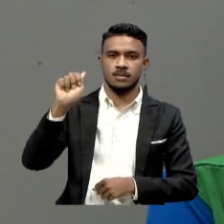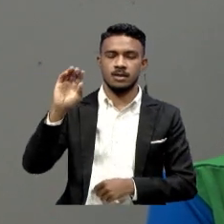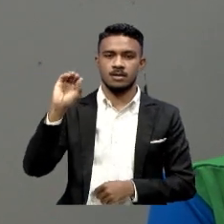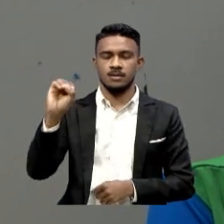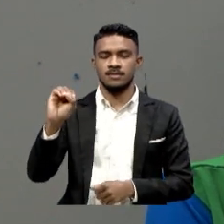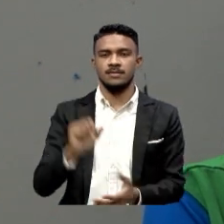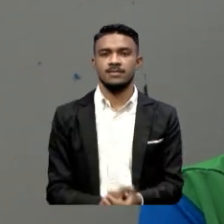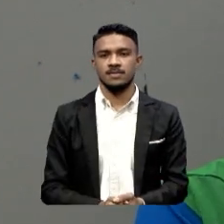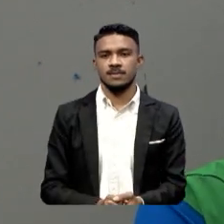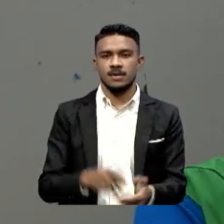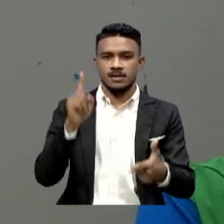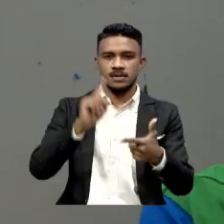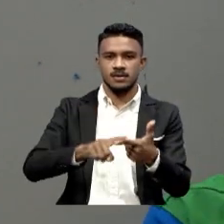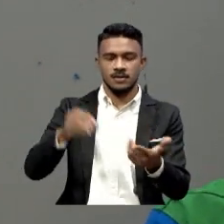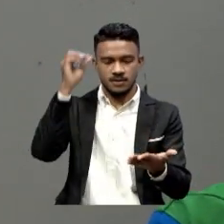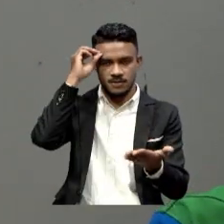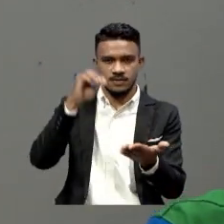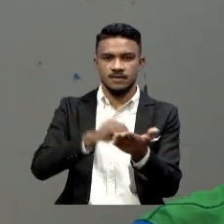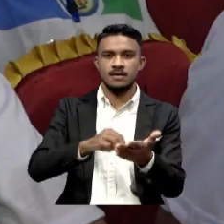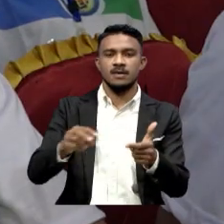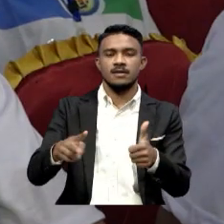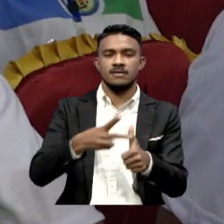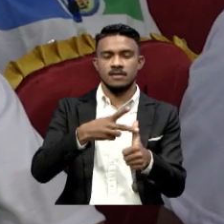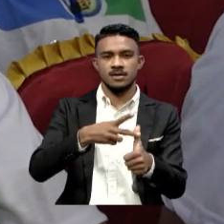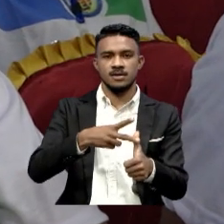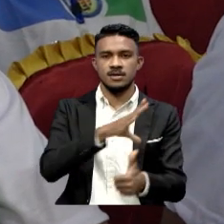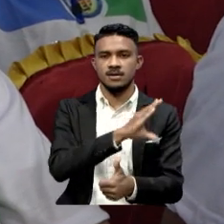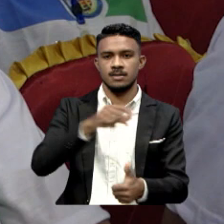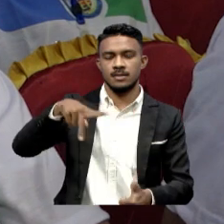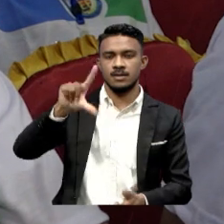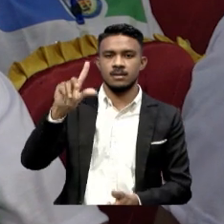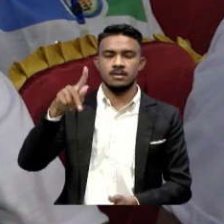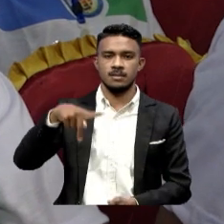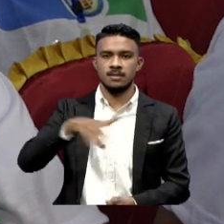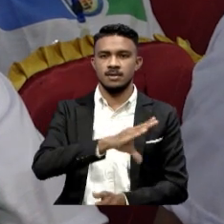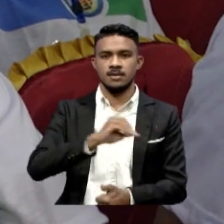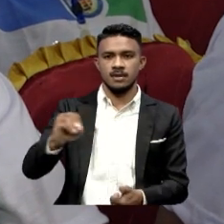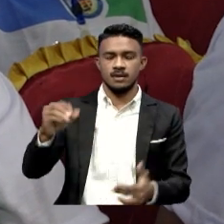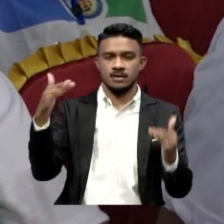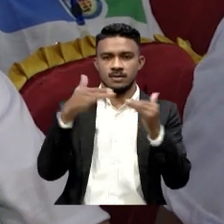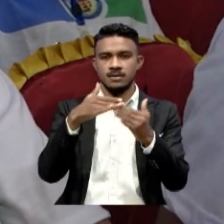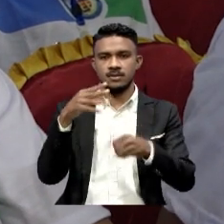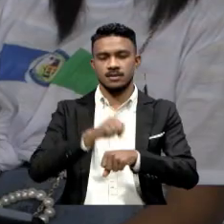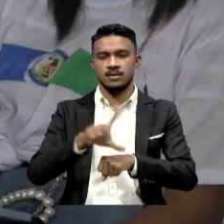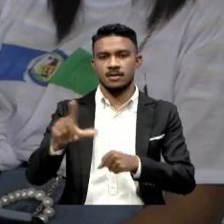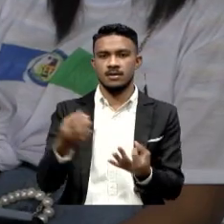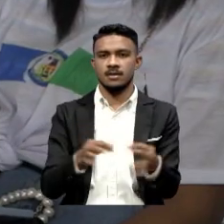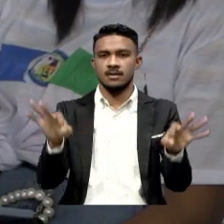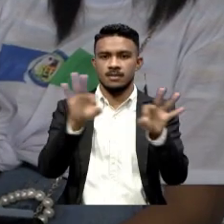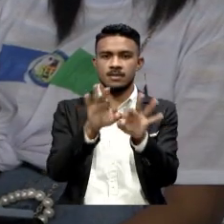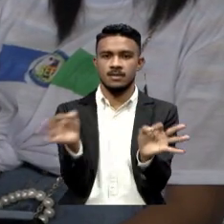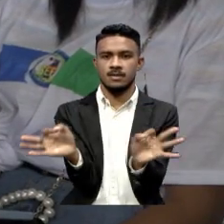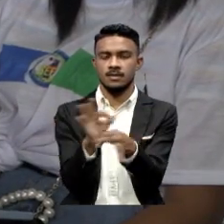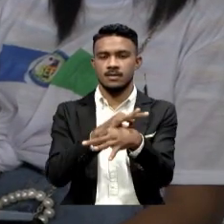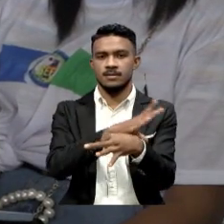Materesto. Segundo vice-presidente PLP, Ateten, Conferência Nacional é importante, atu reorganiza a estratégia